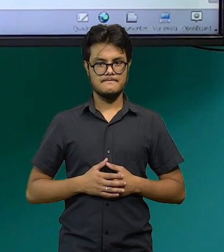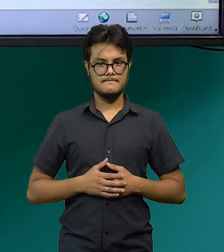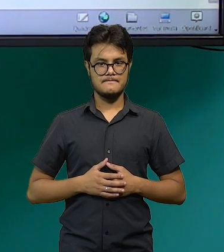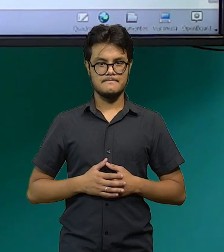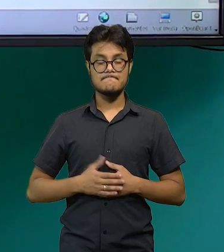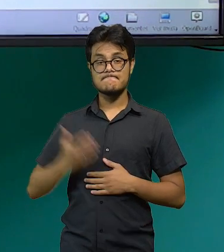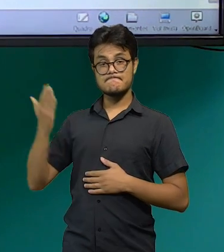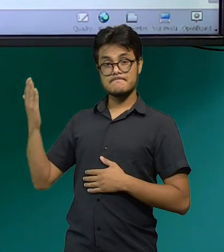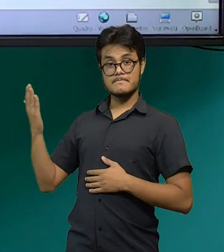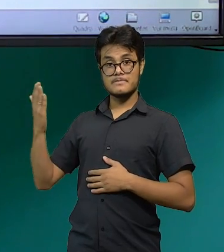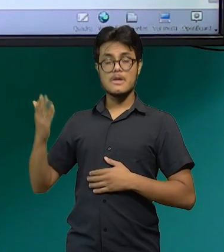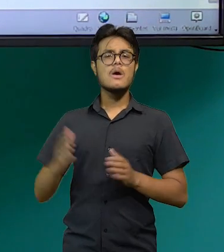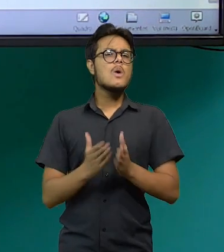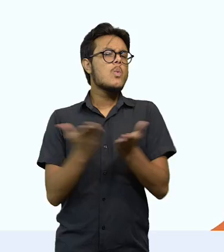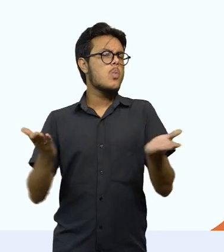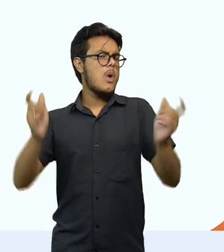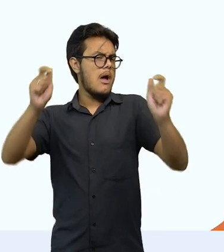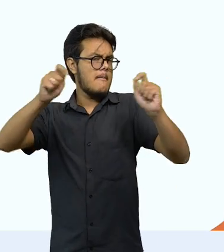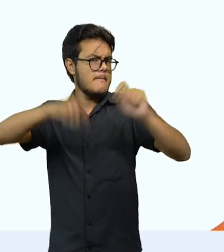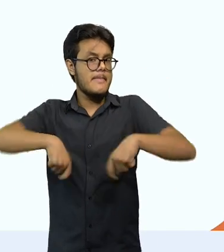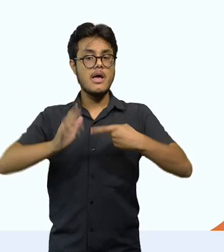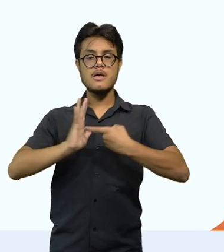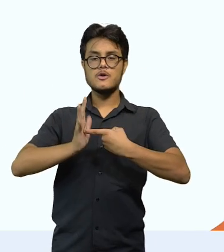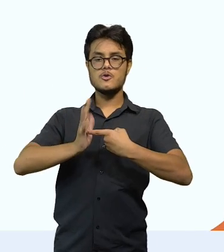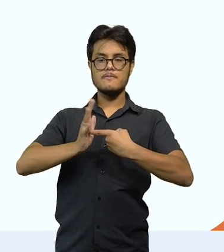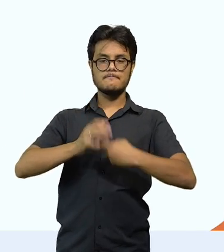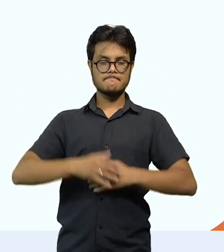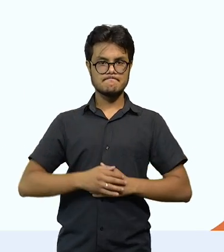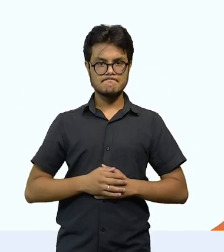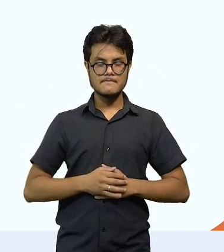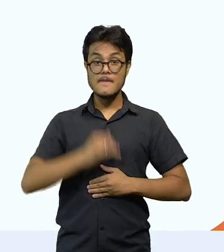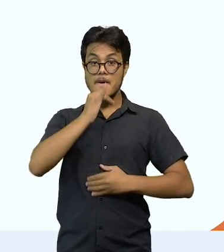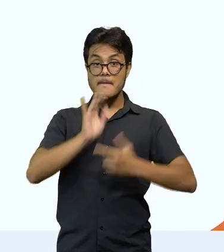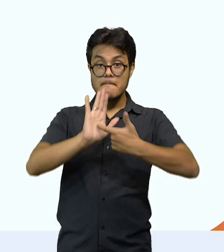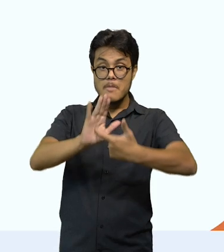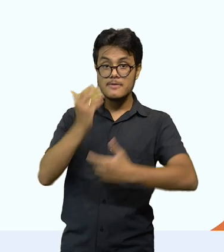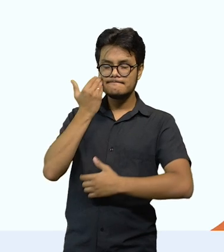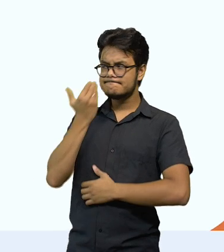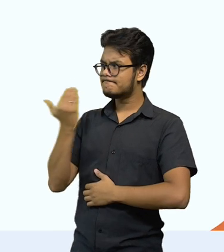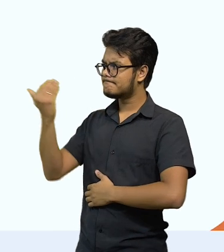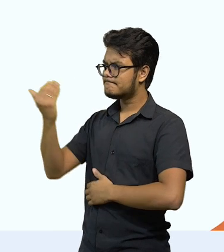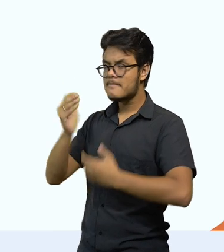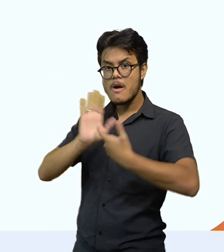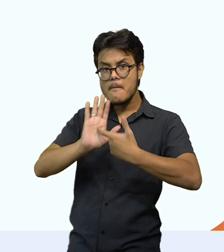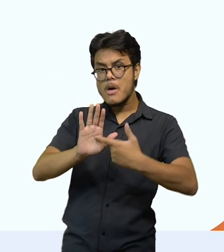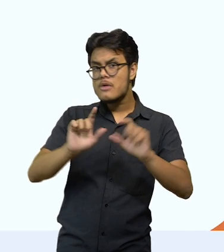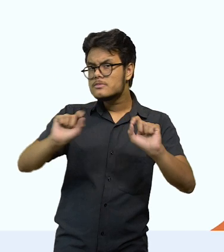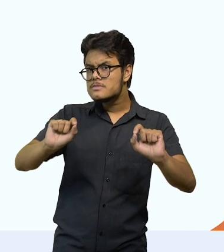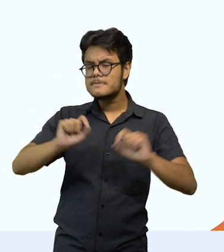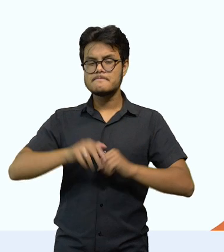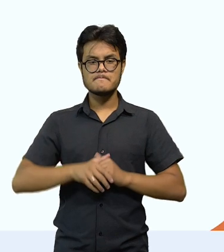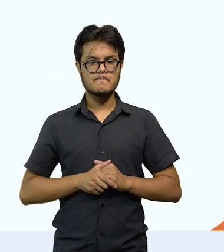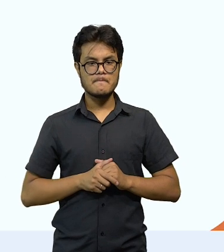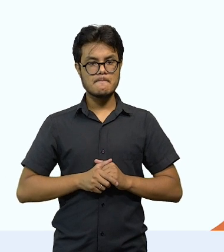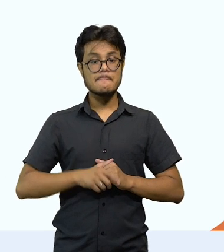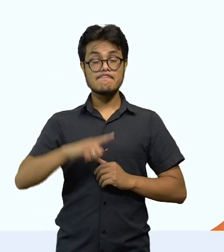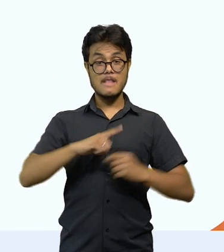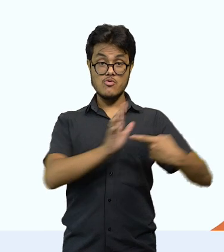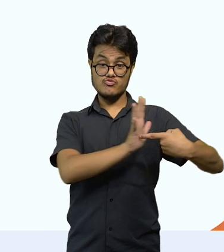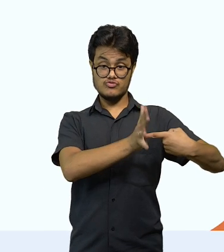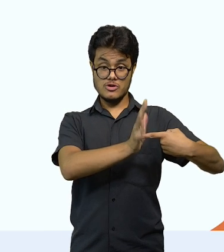Potência e rendimento de um gerador. Aí na tela a gente pode visualizar a representação aqui de um